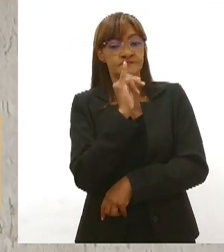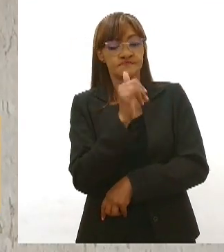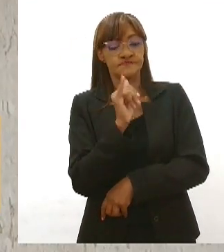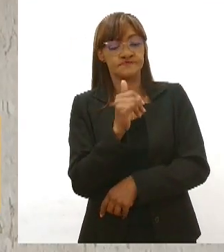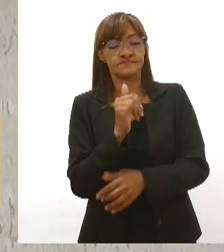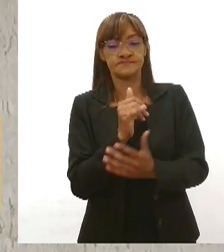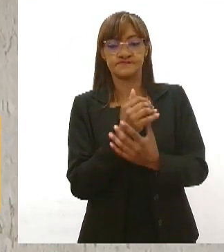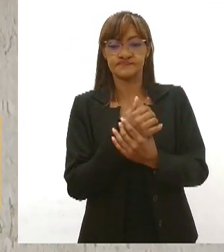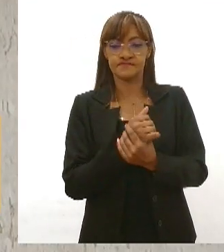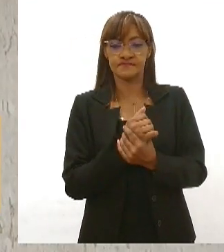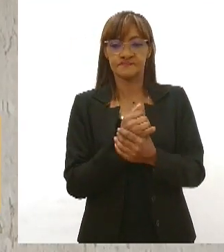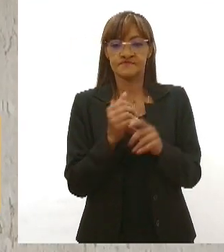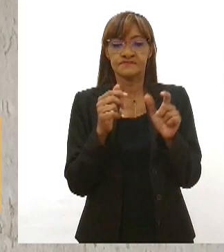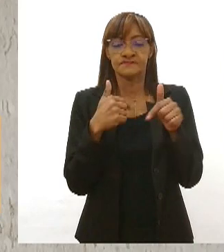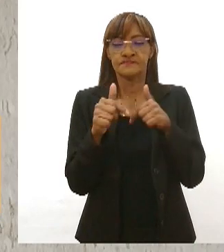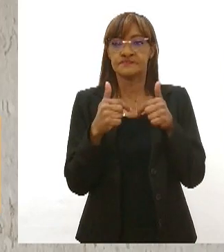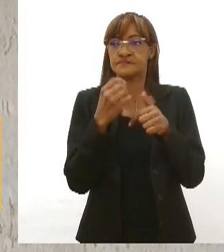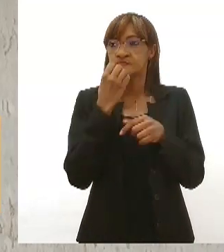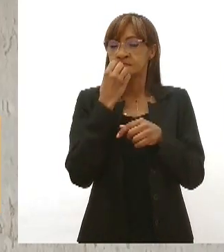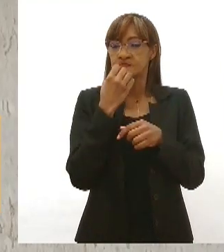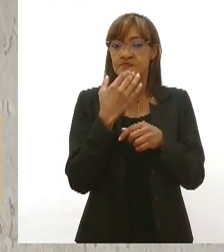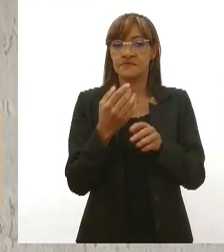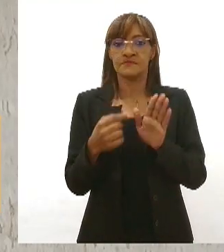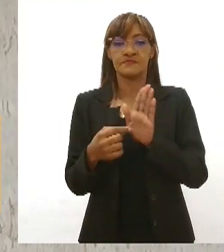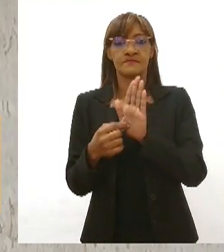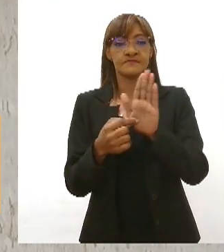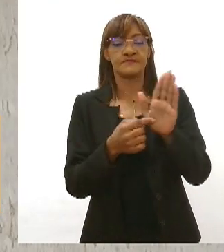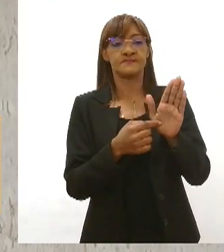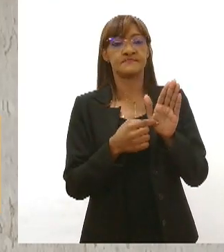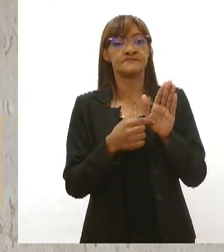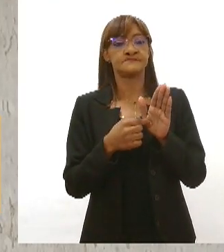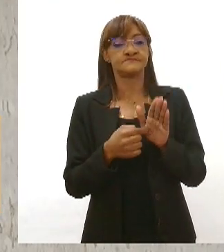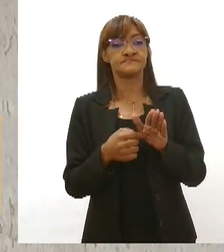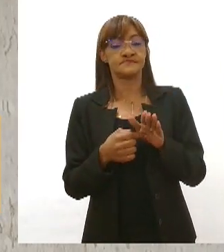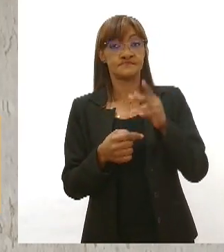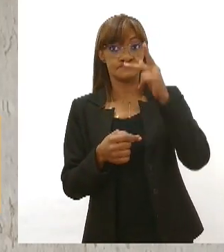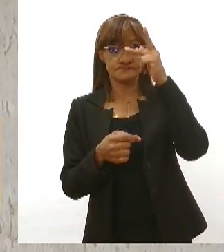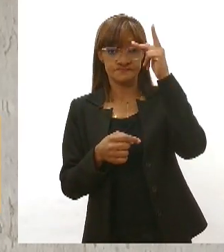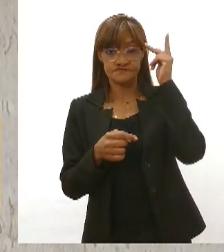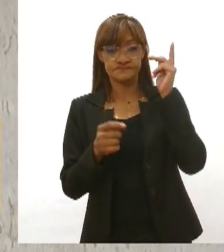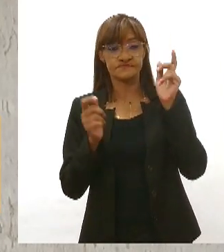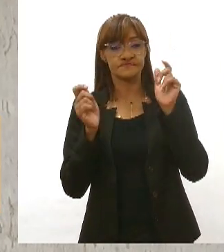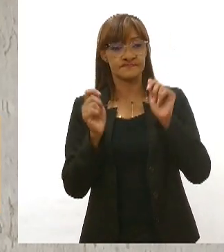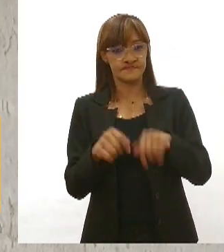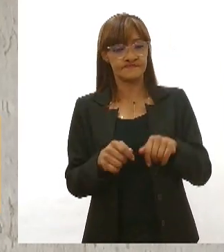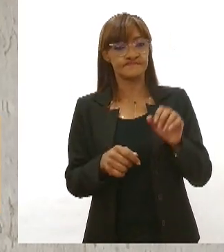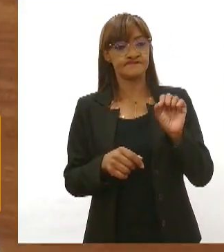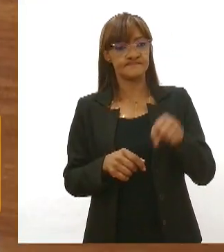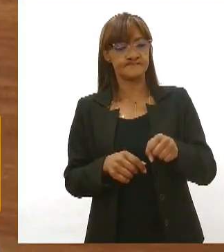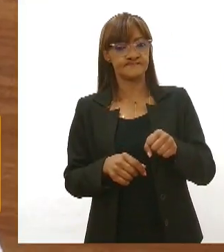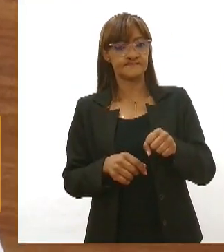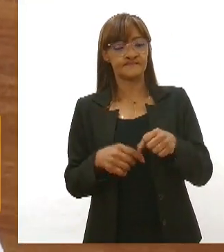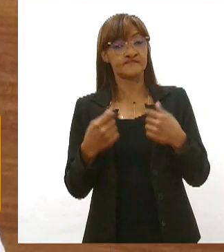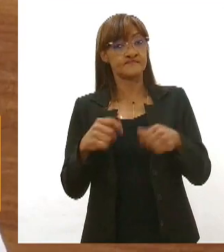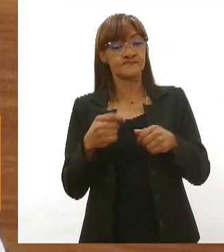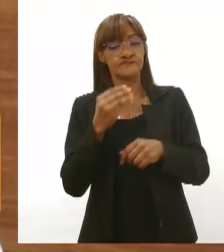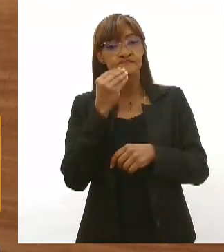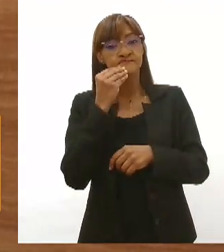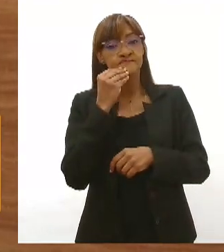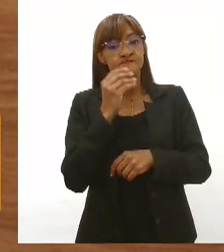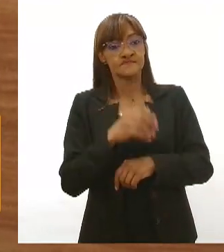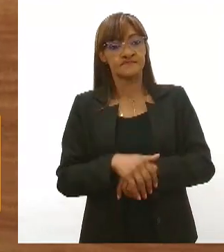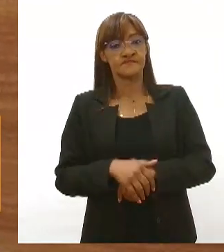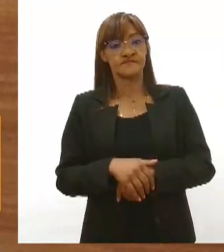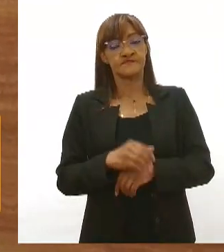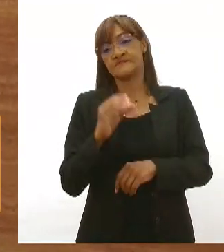constante que a gente vem sempre mostrando que as pessoas com deficiência precisam apenas de oportunidade. Coordenador